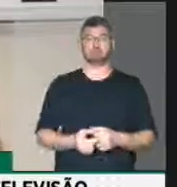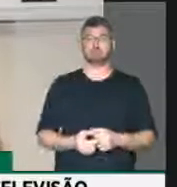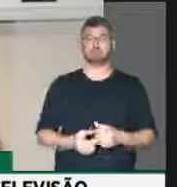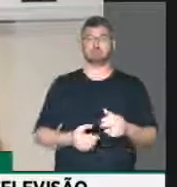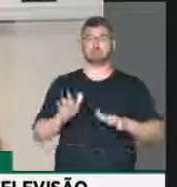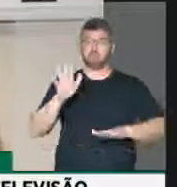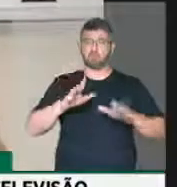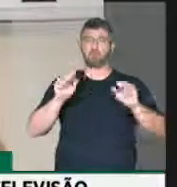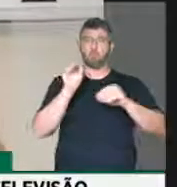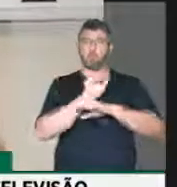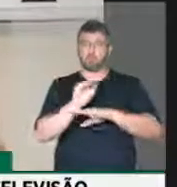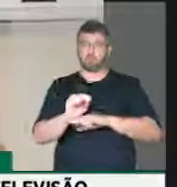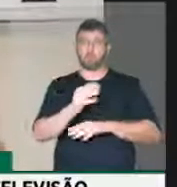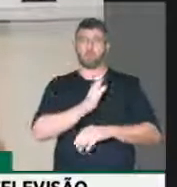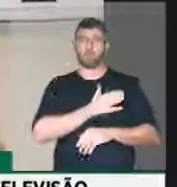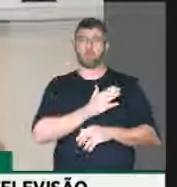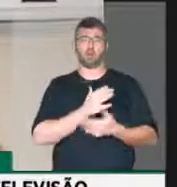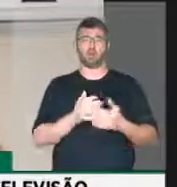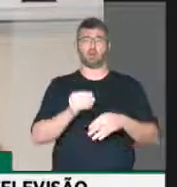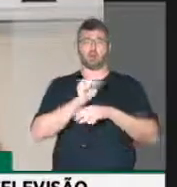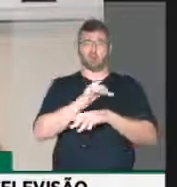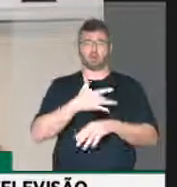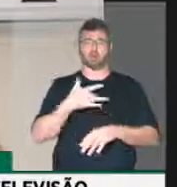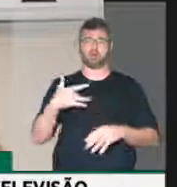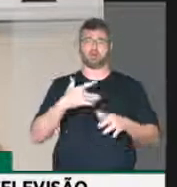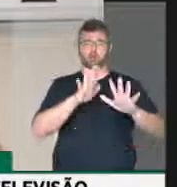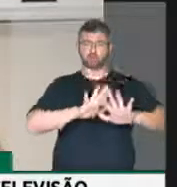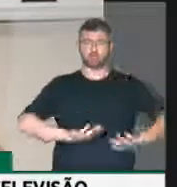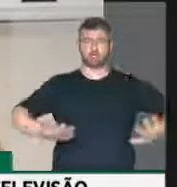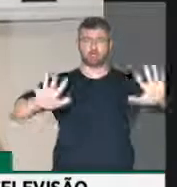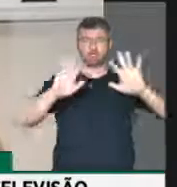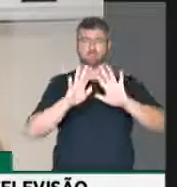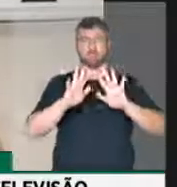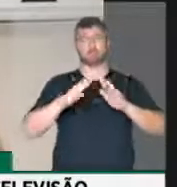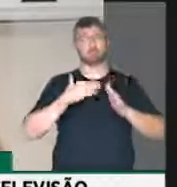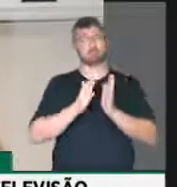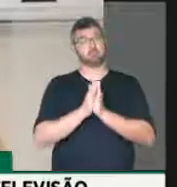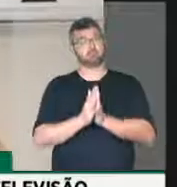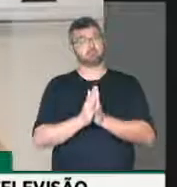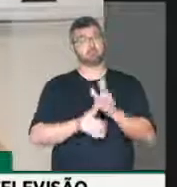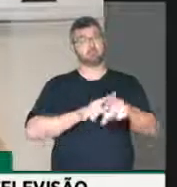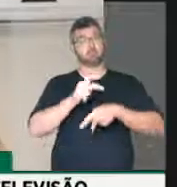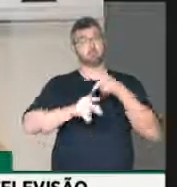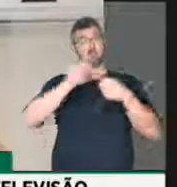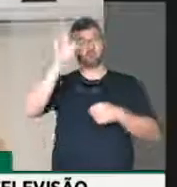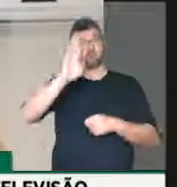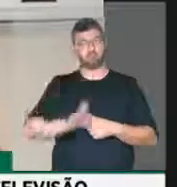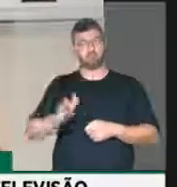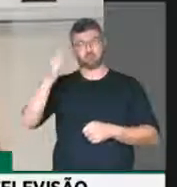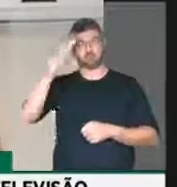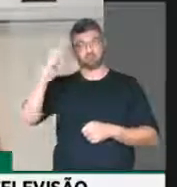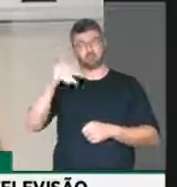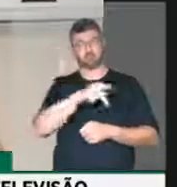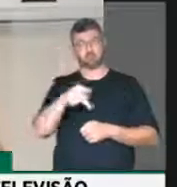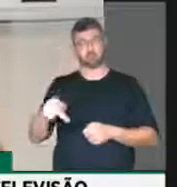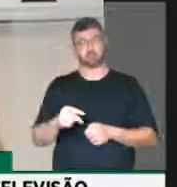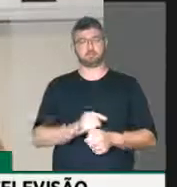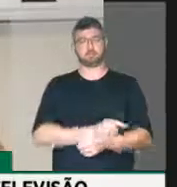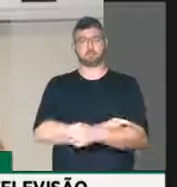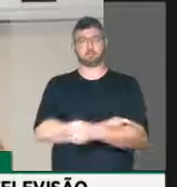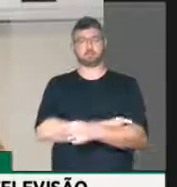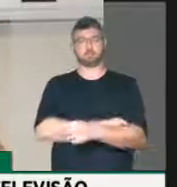nossa saúde como um todo. Esse é meu apelo a toda a população brasileira. Muito obrigada, senhor presidente.